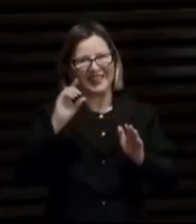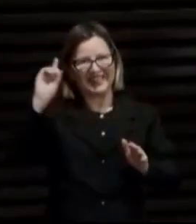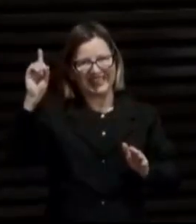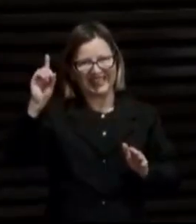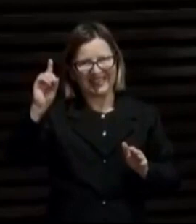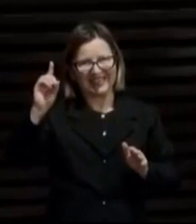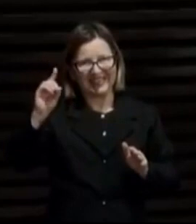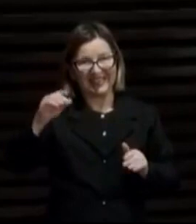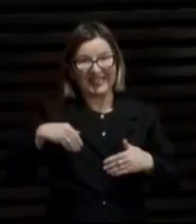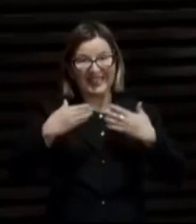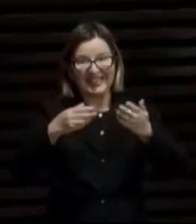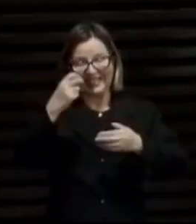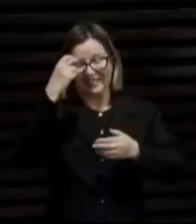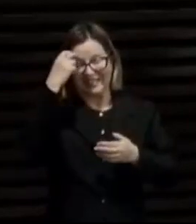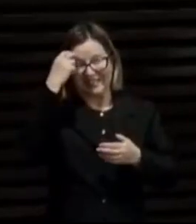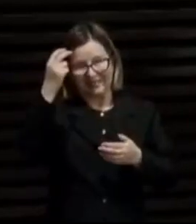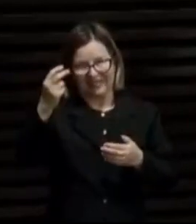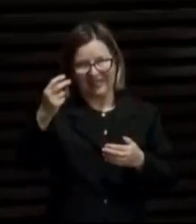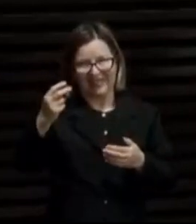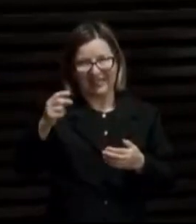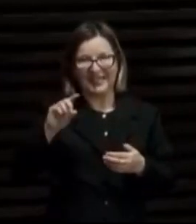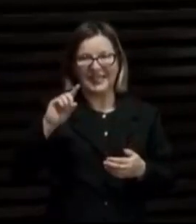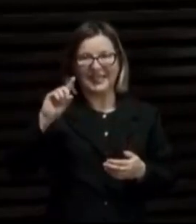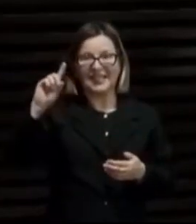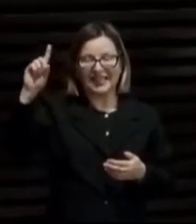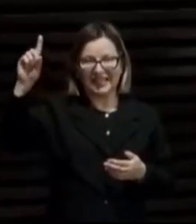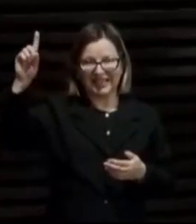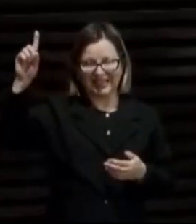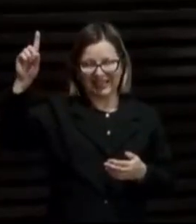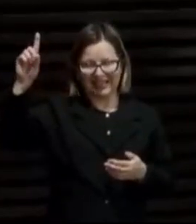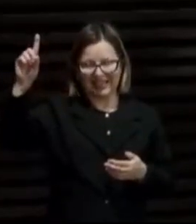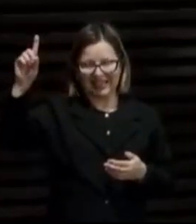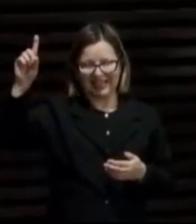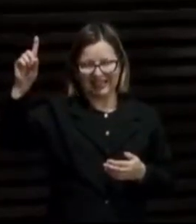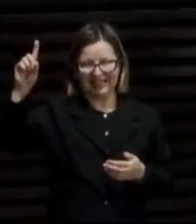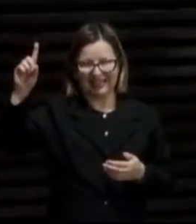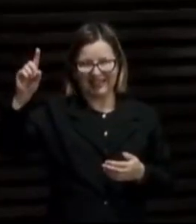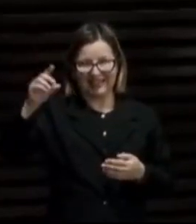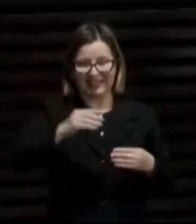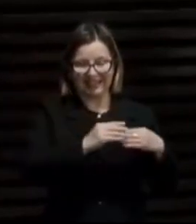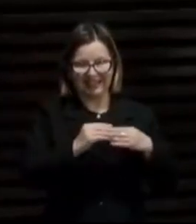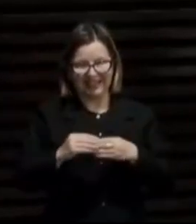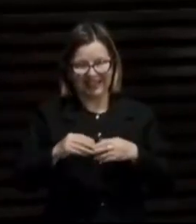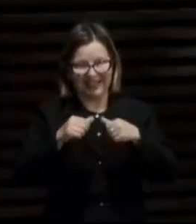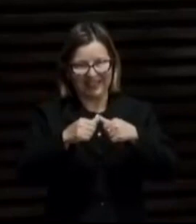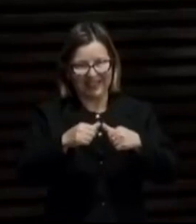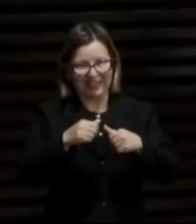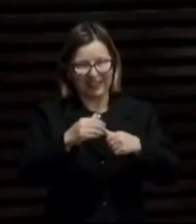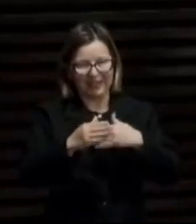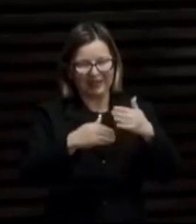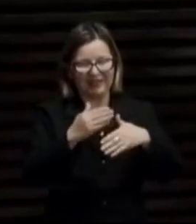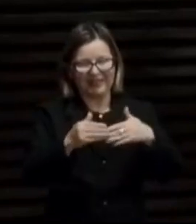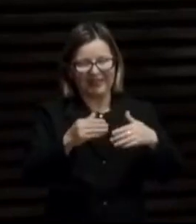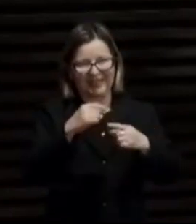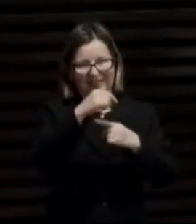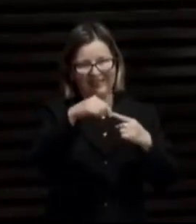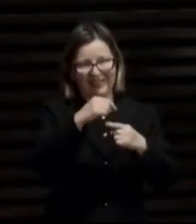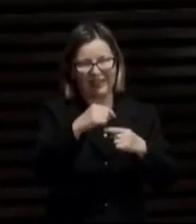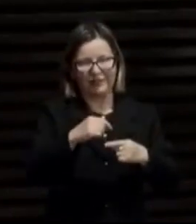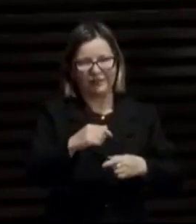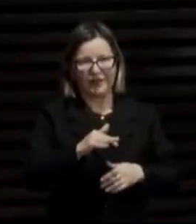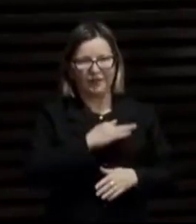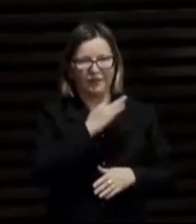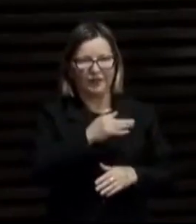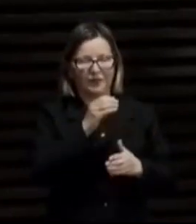nesse processo. Ele é o patrocinador desse processo de santificação. Filipenses 2,13, vamos ler